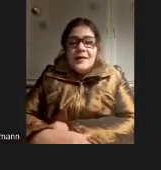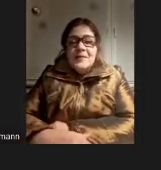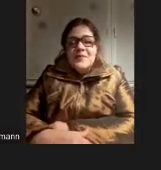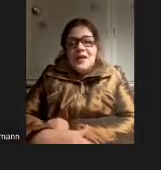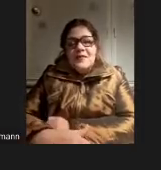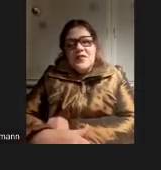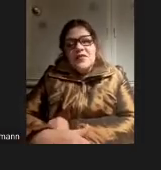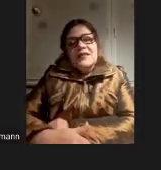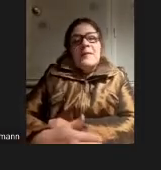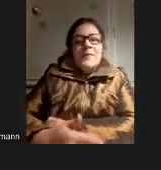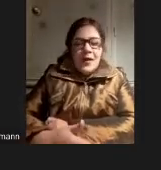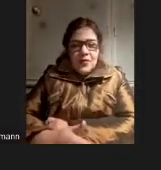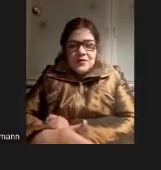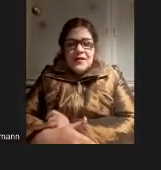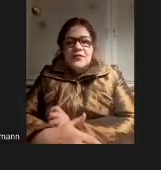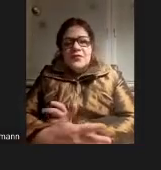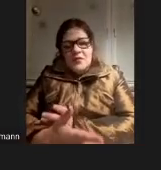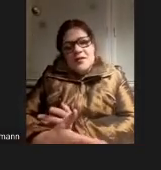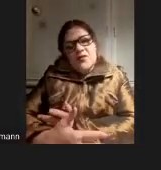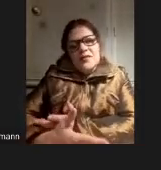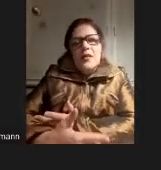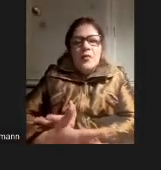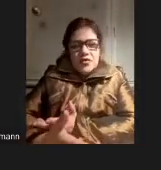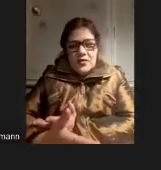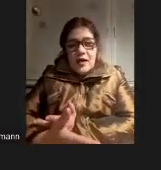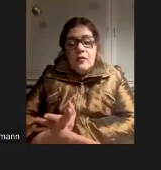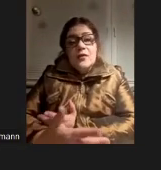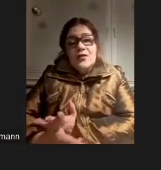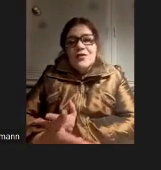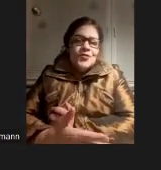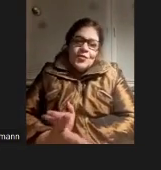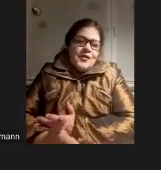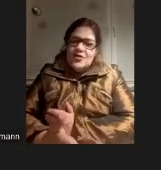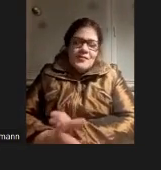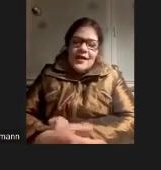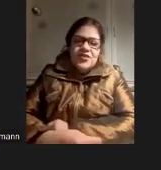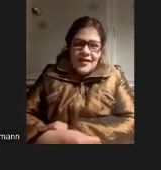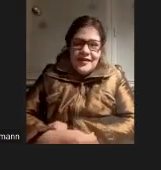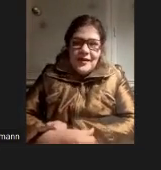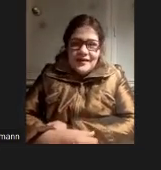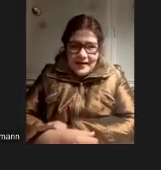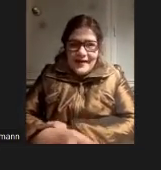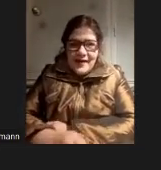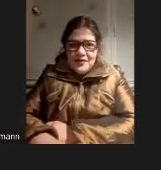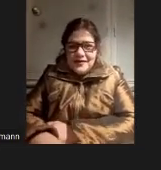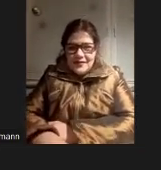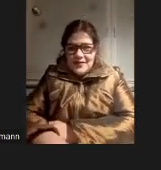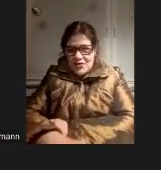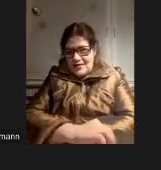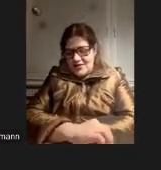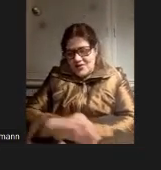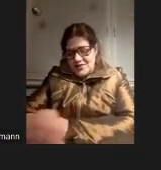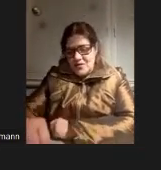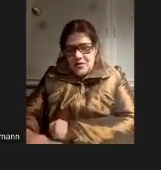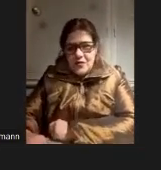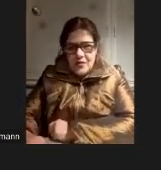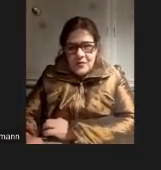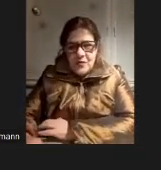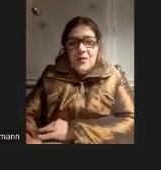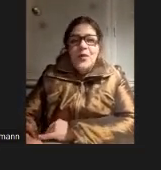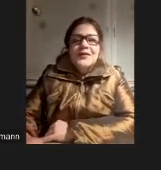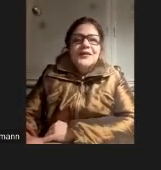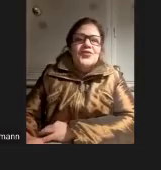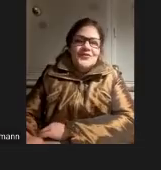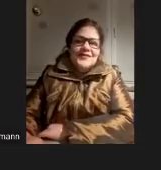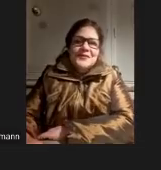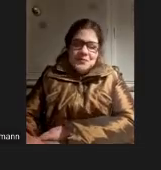ruim, né? Você tá mal dentro de uma situação emocional e o seu sono ele jamais ficará legal, né? Então as dicas suas foram